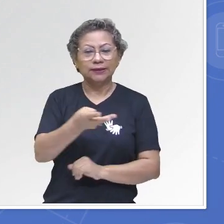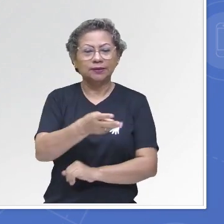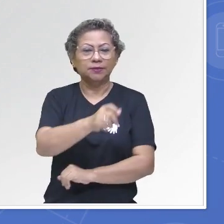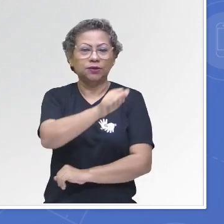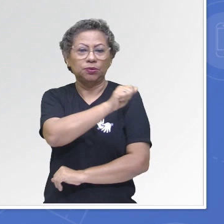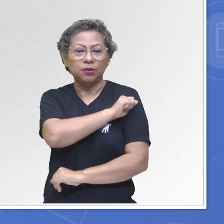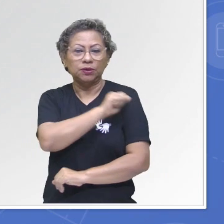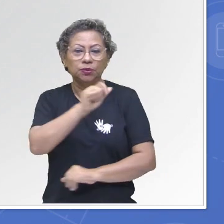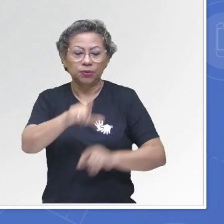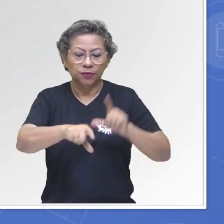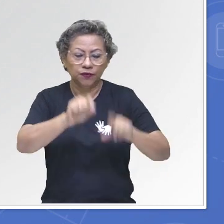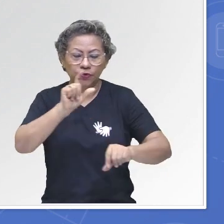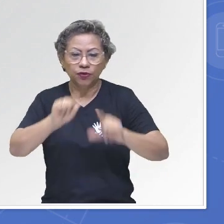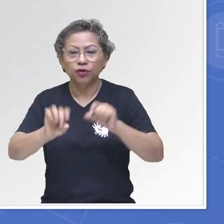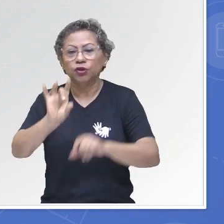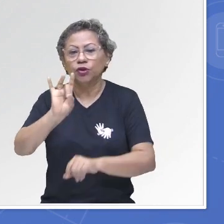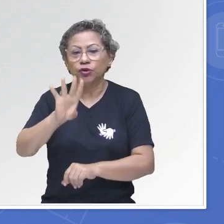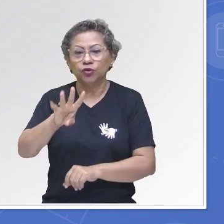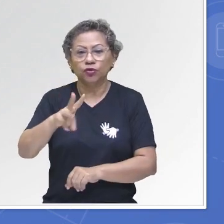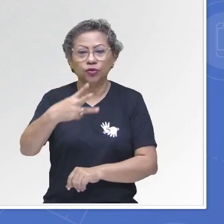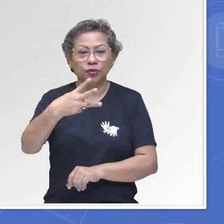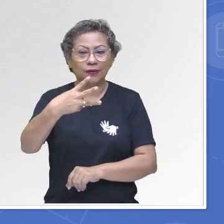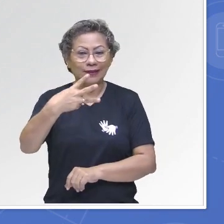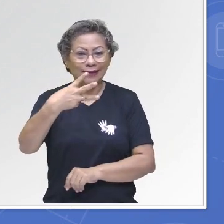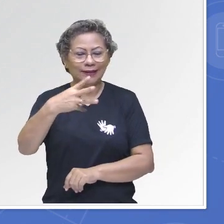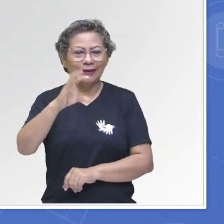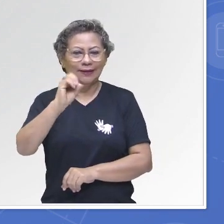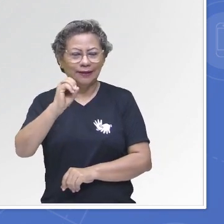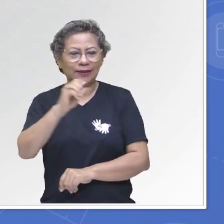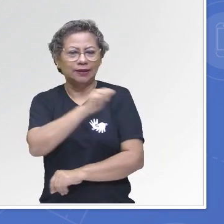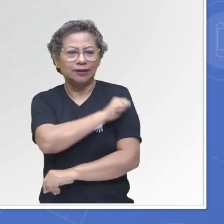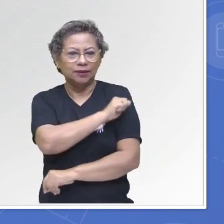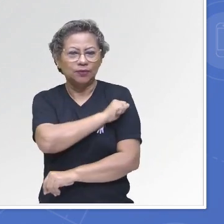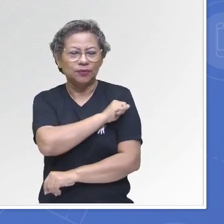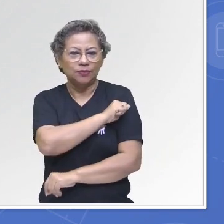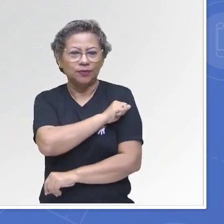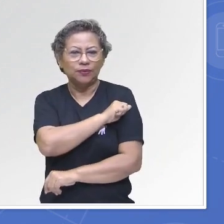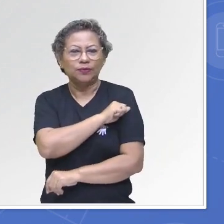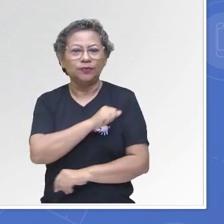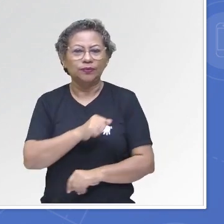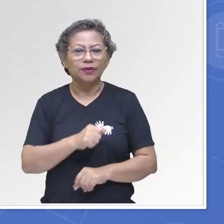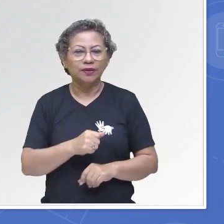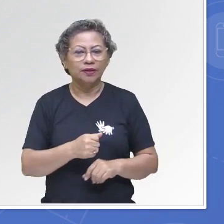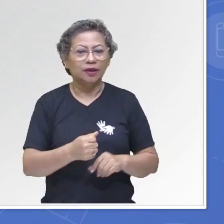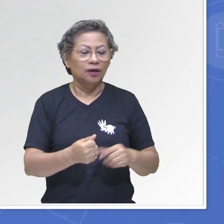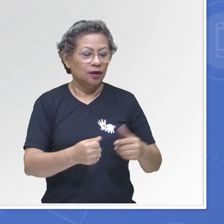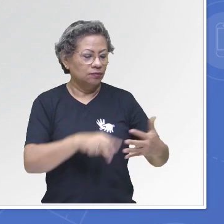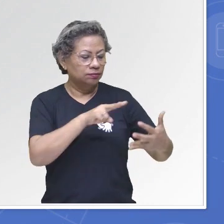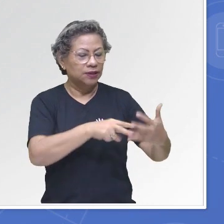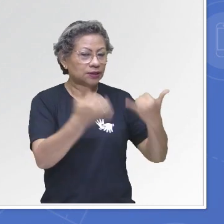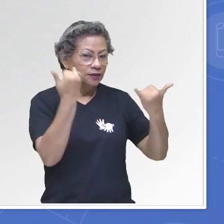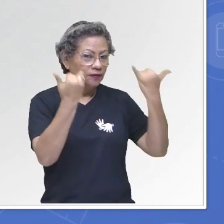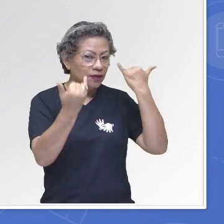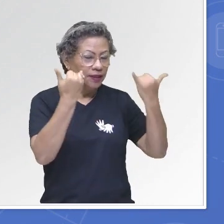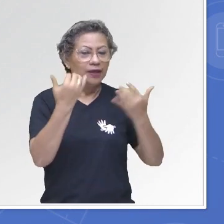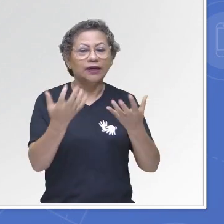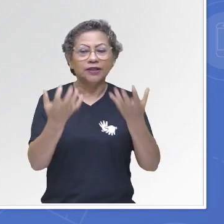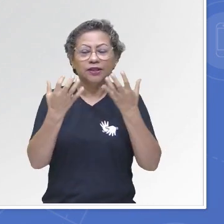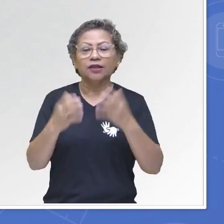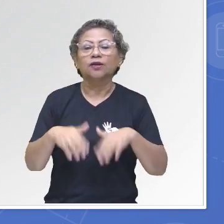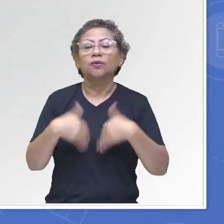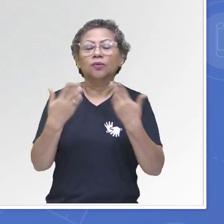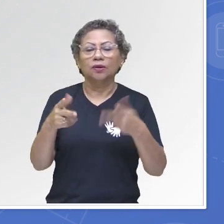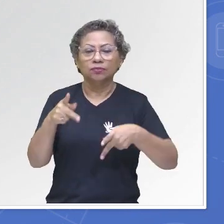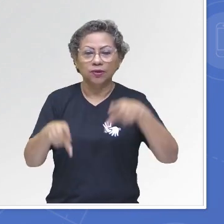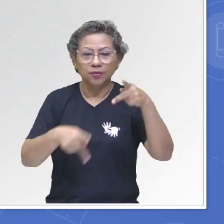foram selecionados 30 alunos. Nessa primeira questão, a gente pede qual é a população e qual é a